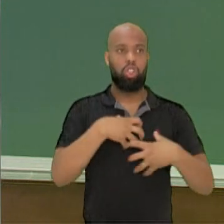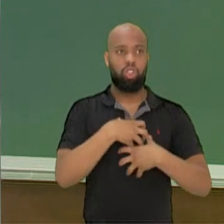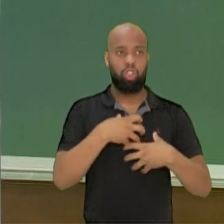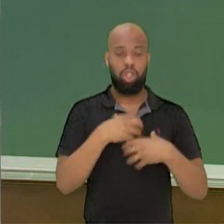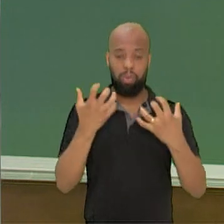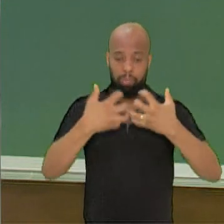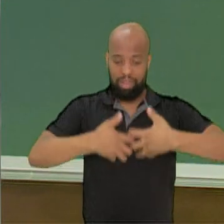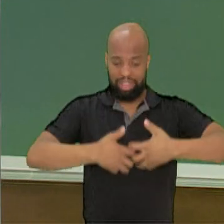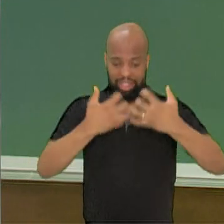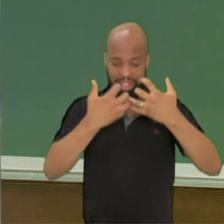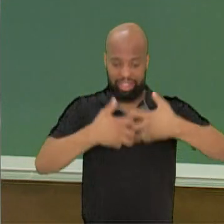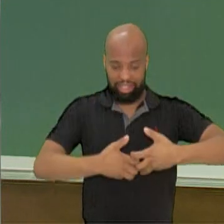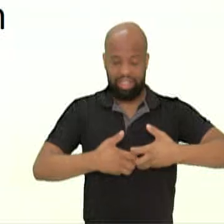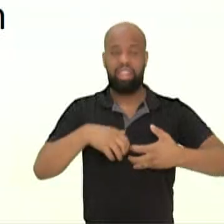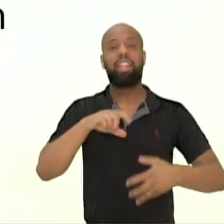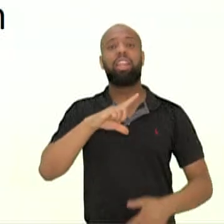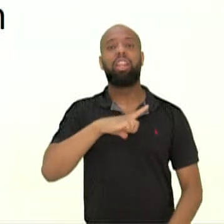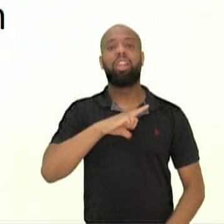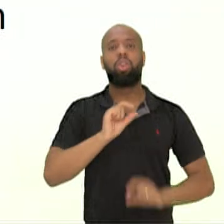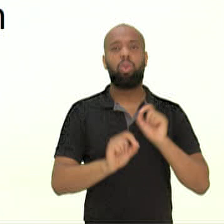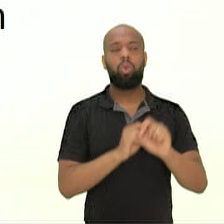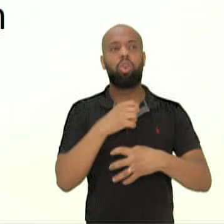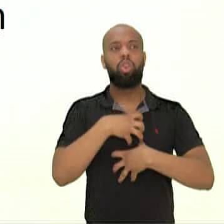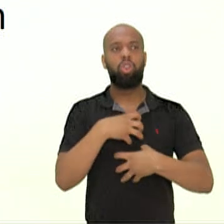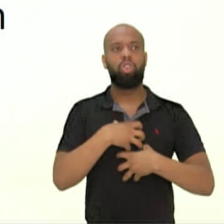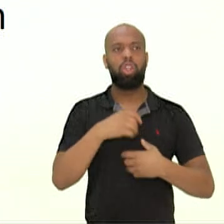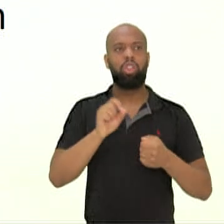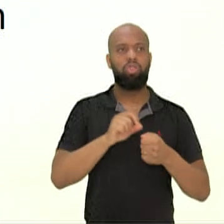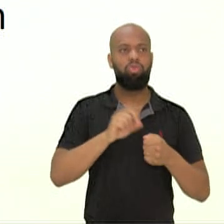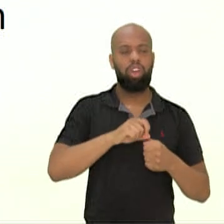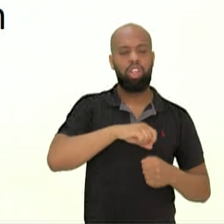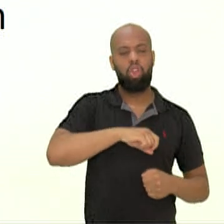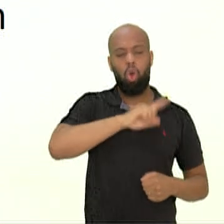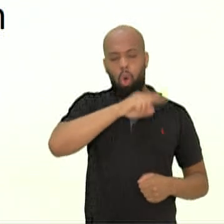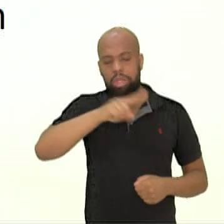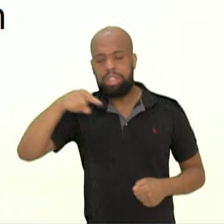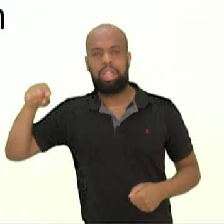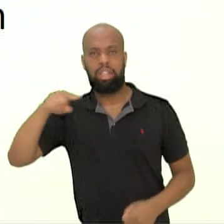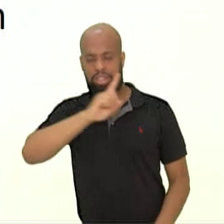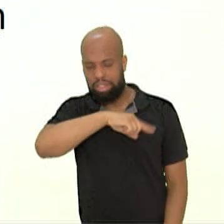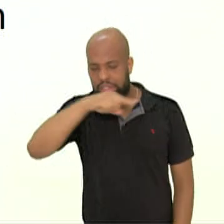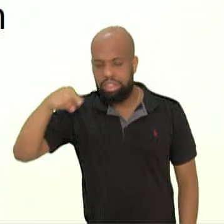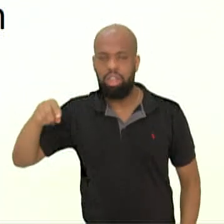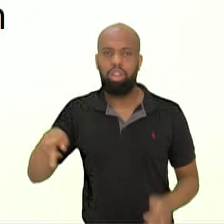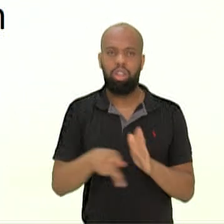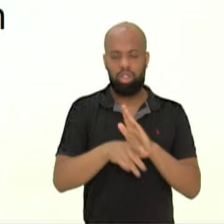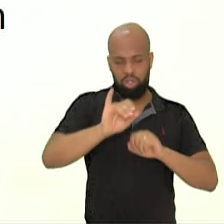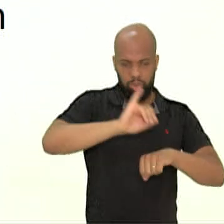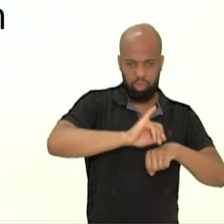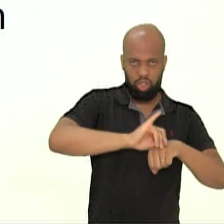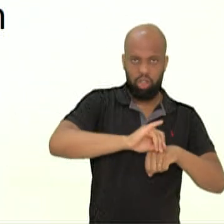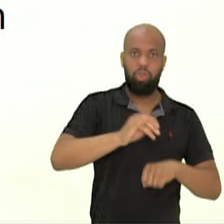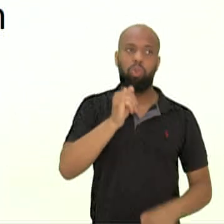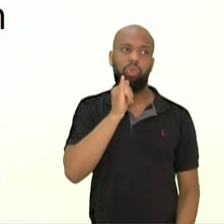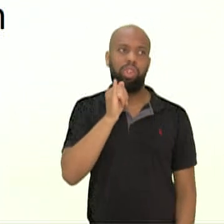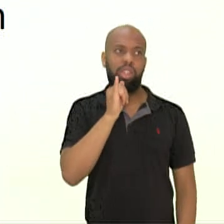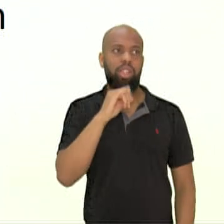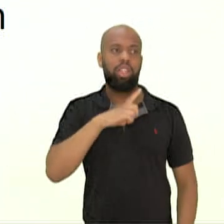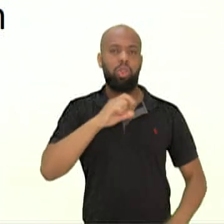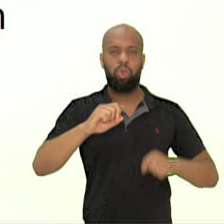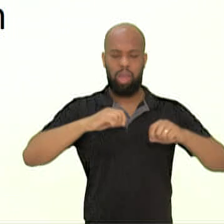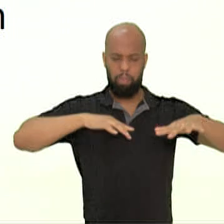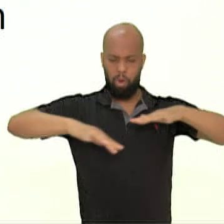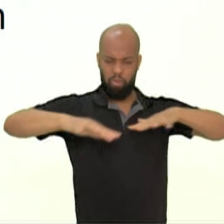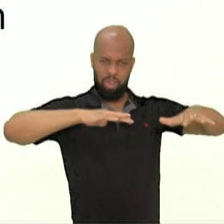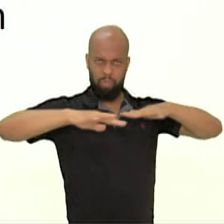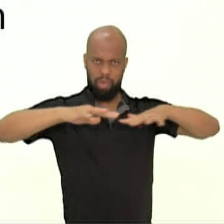mecânica, então, atua de forma a oscilar um objeto. Então, vamos pegar a ideia assim de um abalo sísmico.